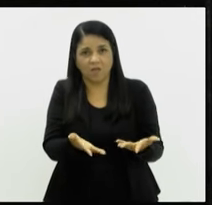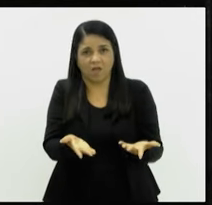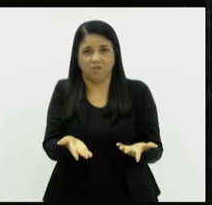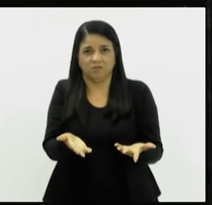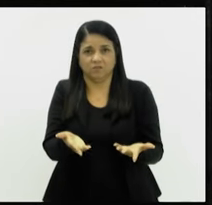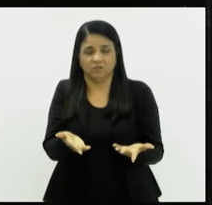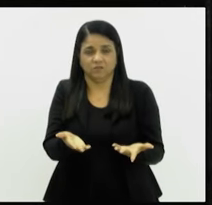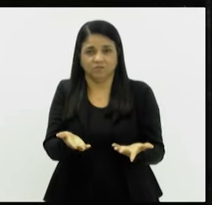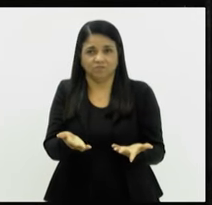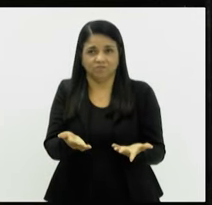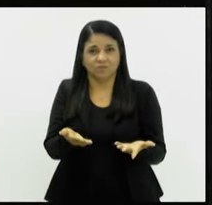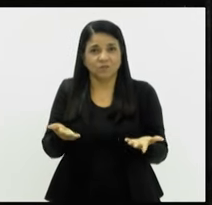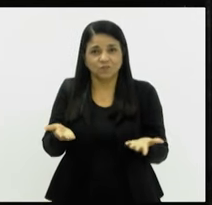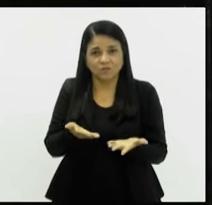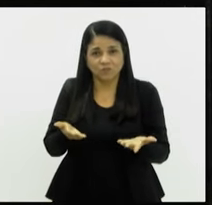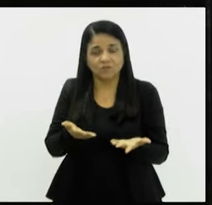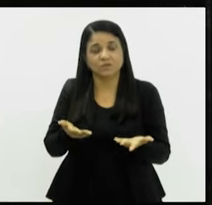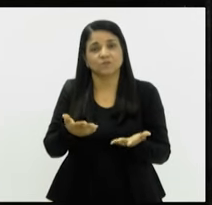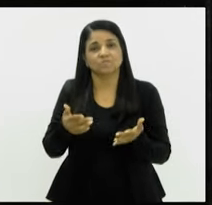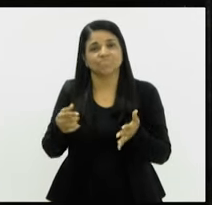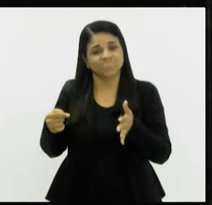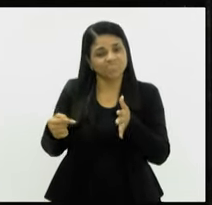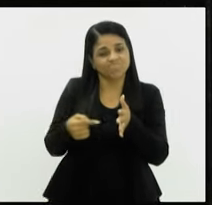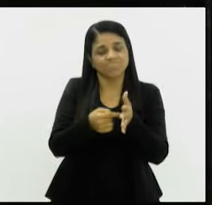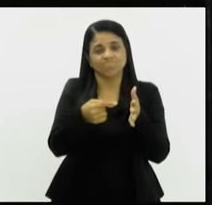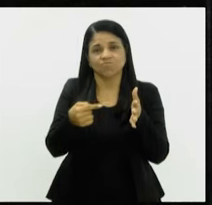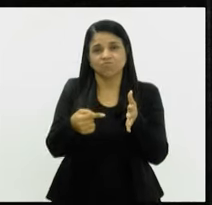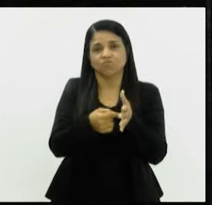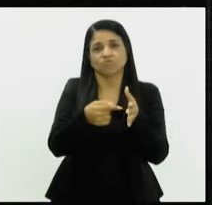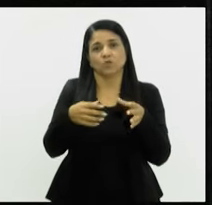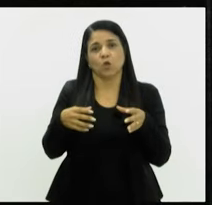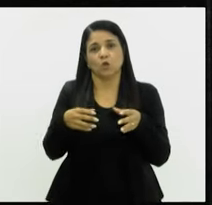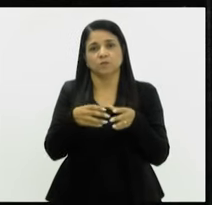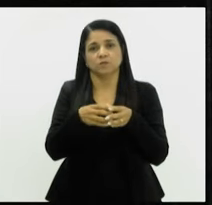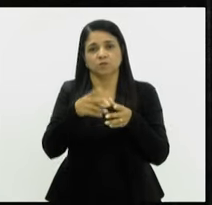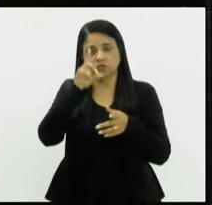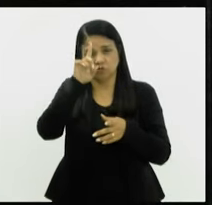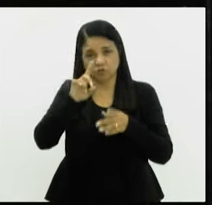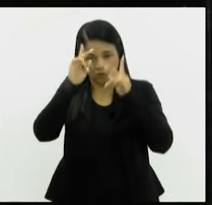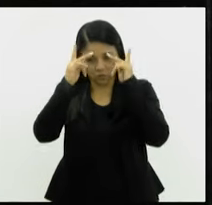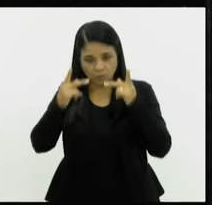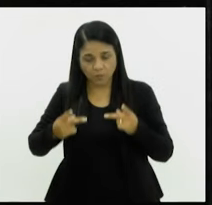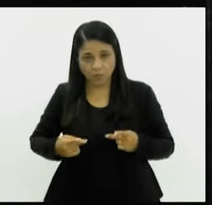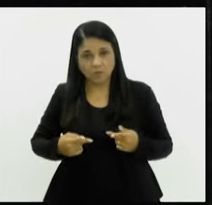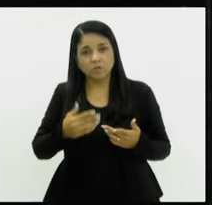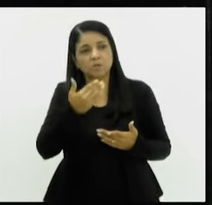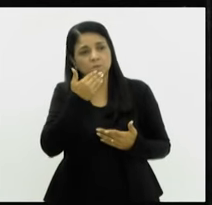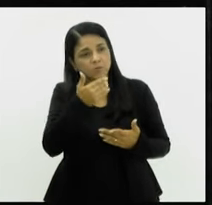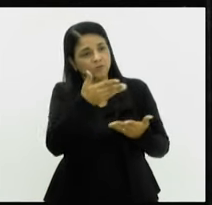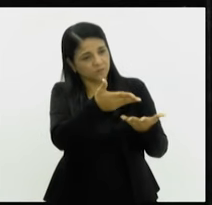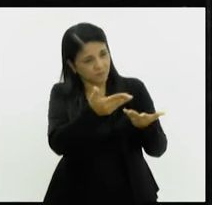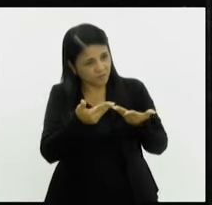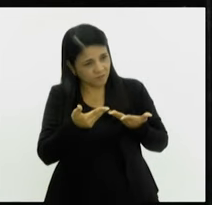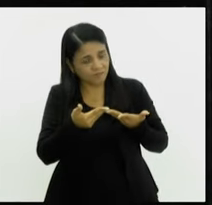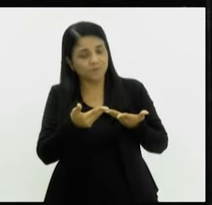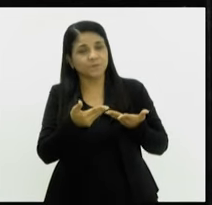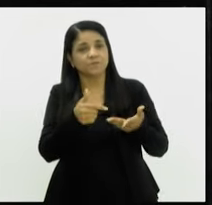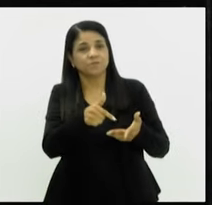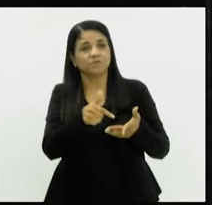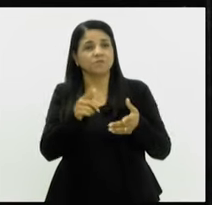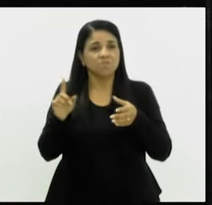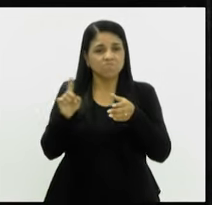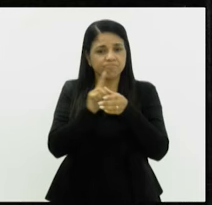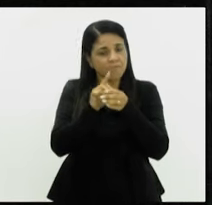estão. Então, hoje a gente vem recebendo infinitas denúncias e queria, inclusive, chamar Vossa Excelência para atuarmos nessa situação, pois é